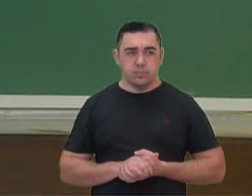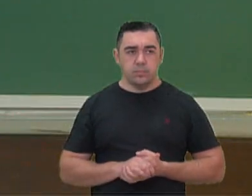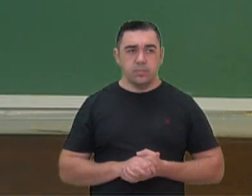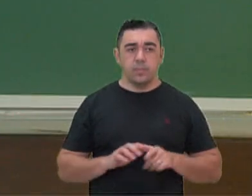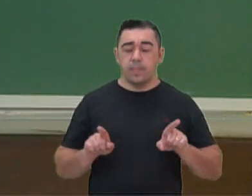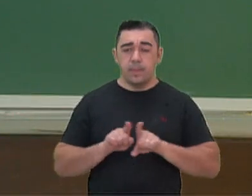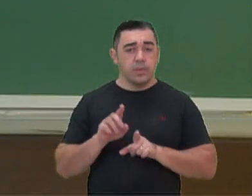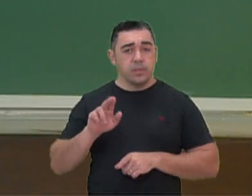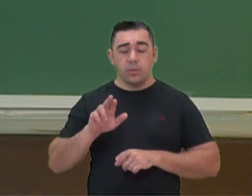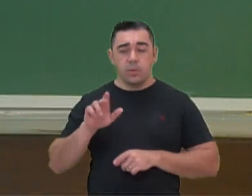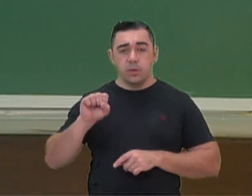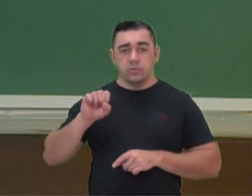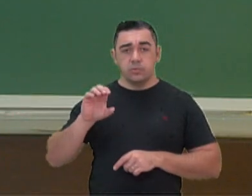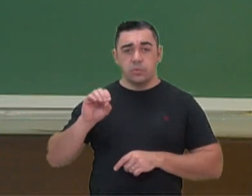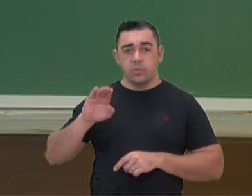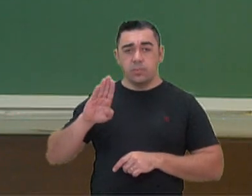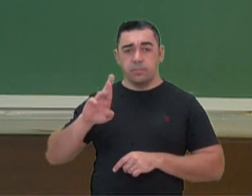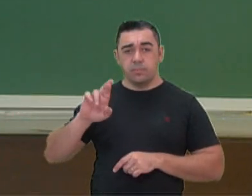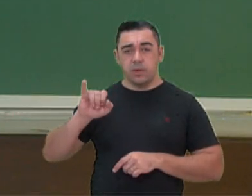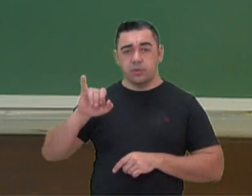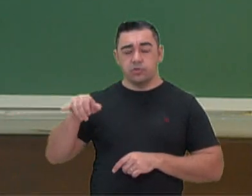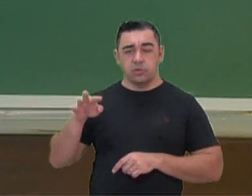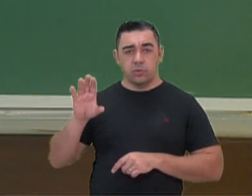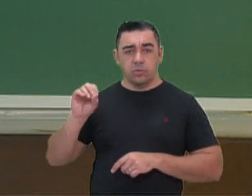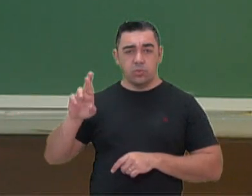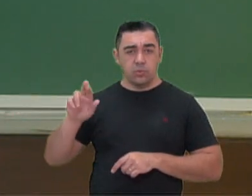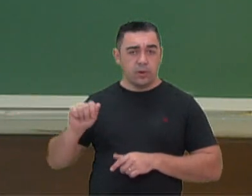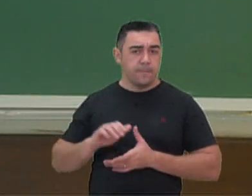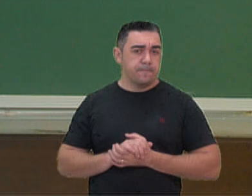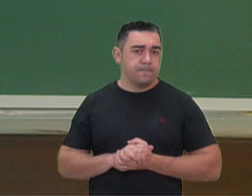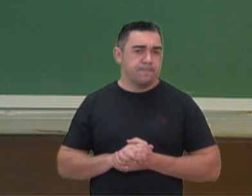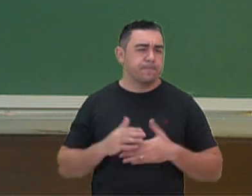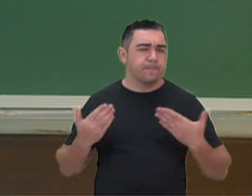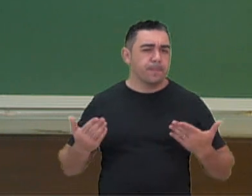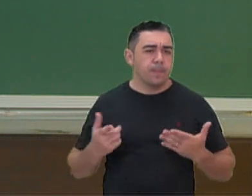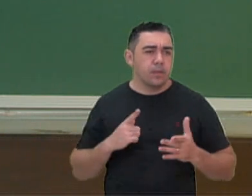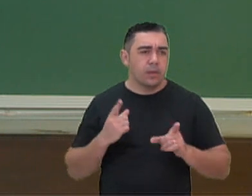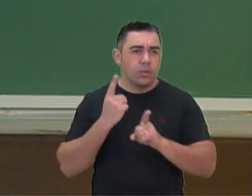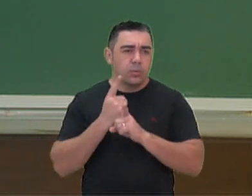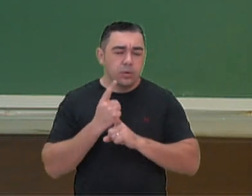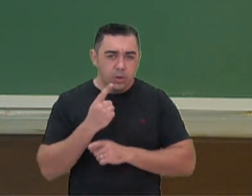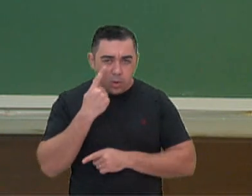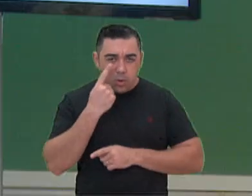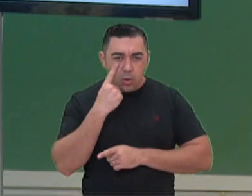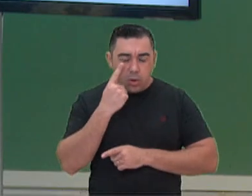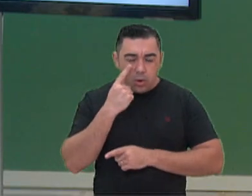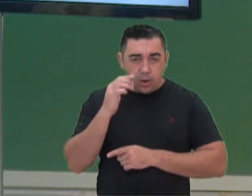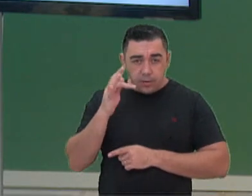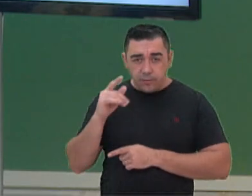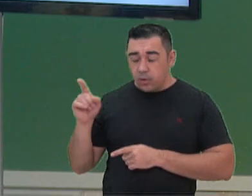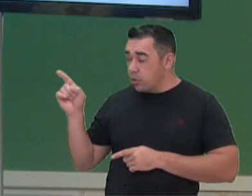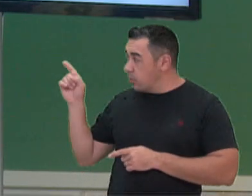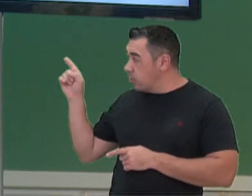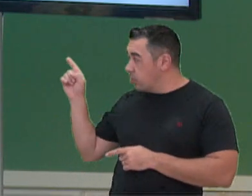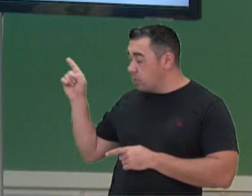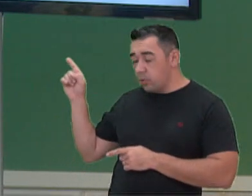pelo seguinte: quais são os valores de imagem aqui na função? Olha onde o professor está